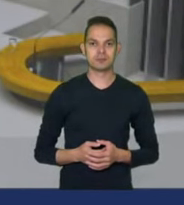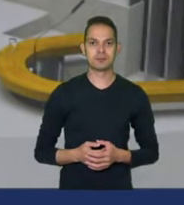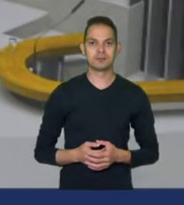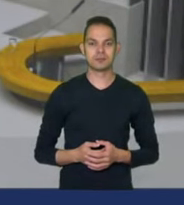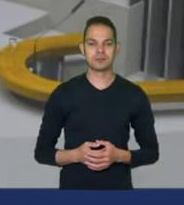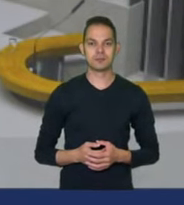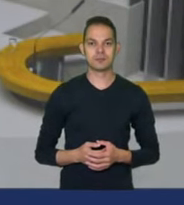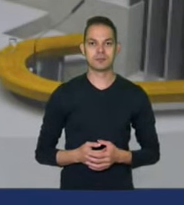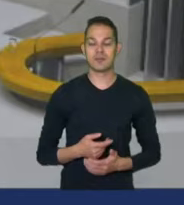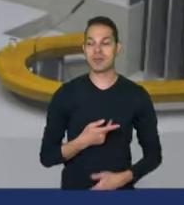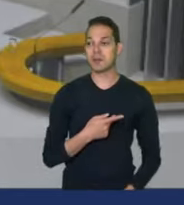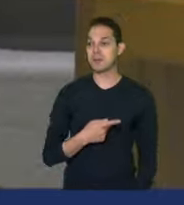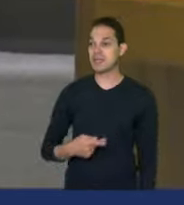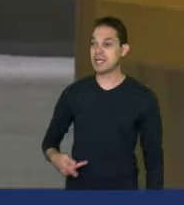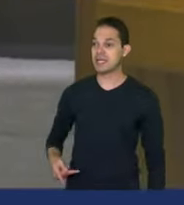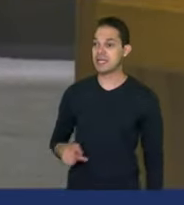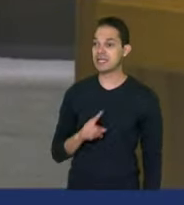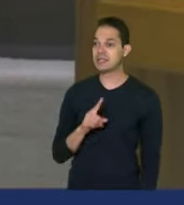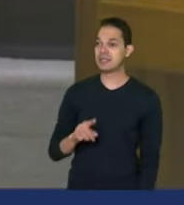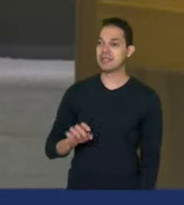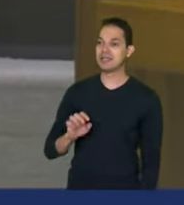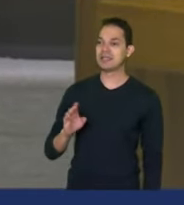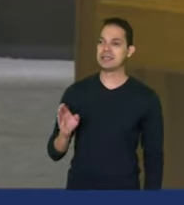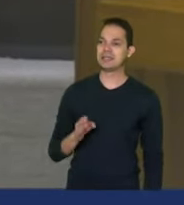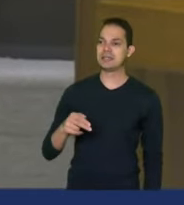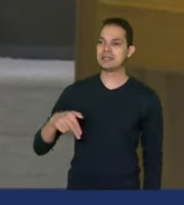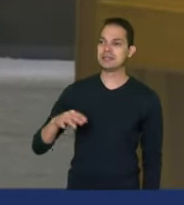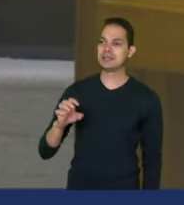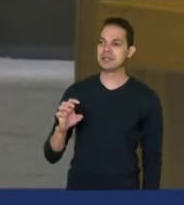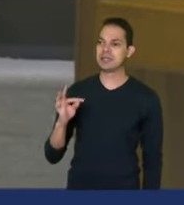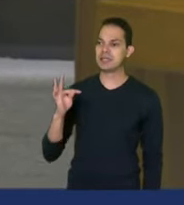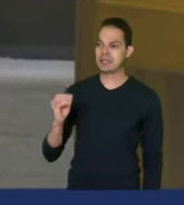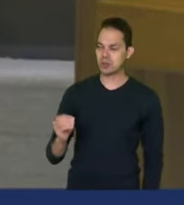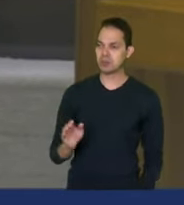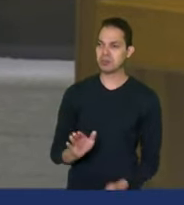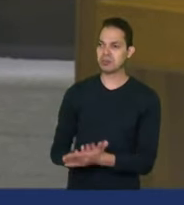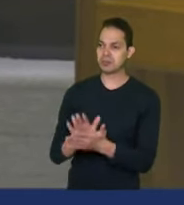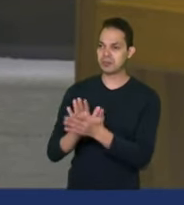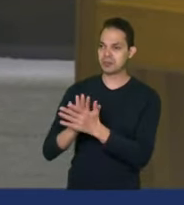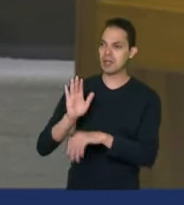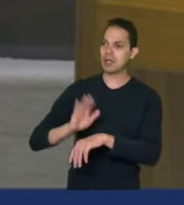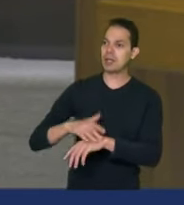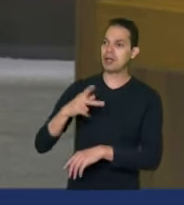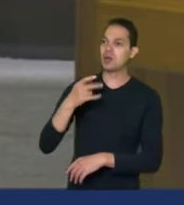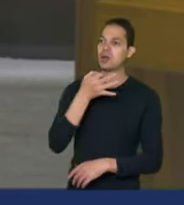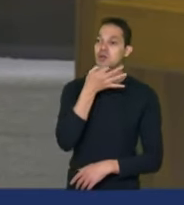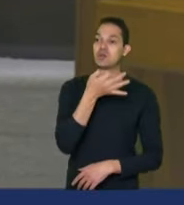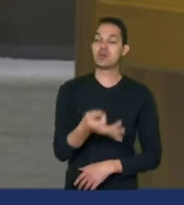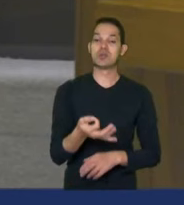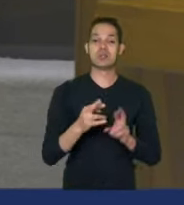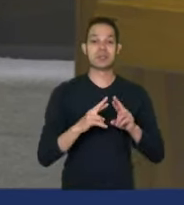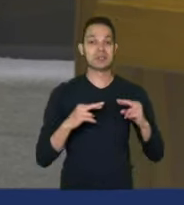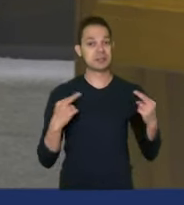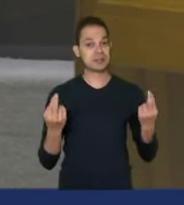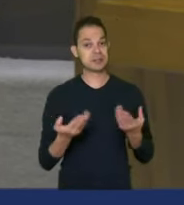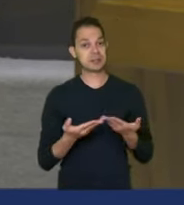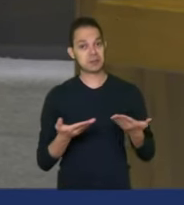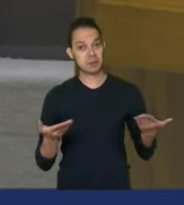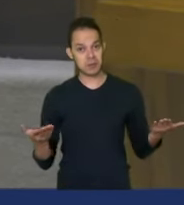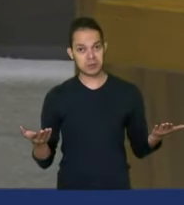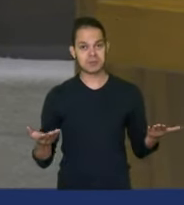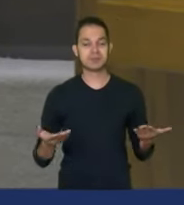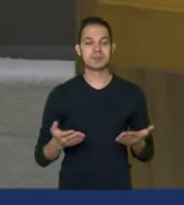Presidente Zé Neto, parabenizá-lo aí pela sugestão da audiência, pela realização